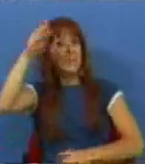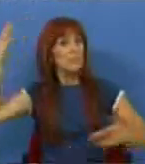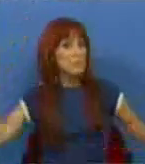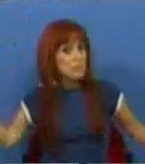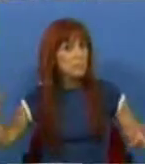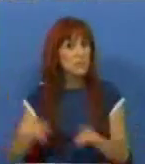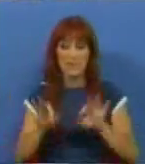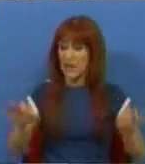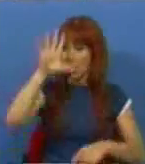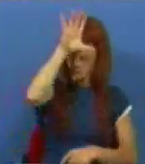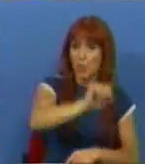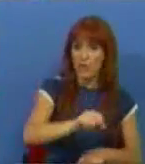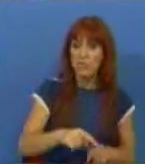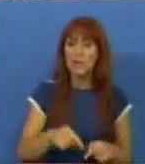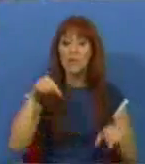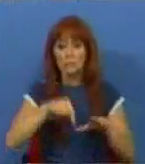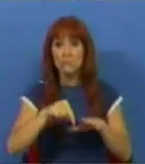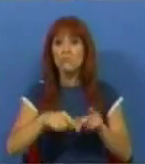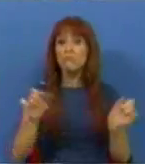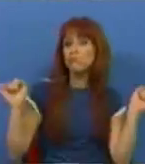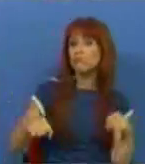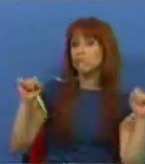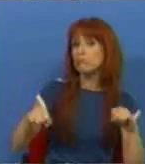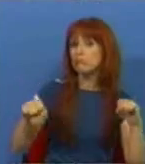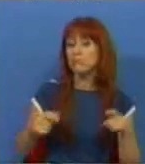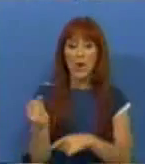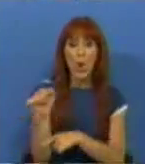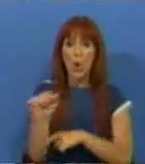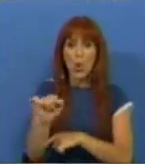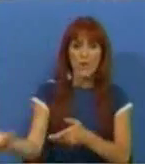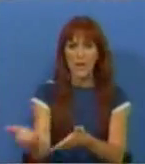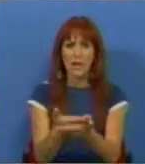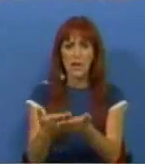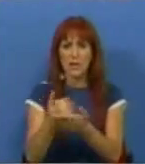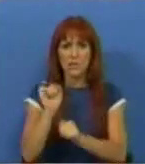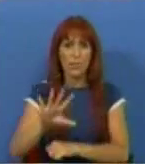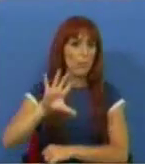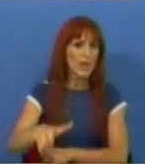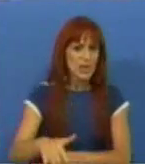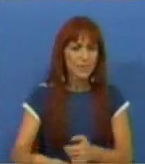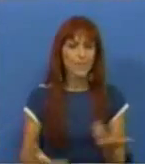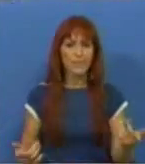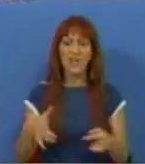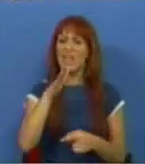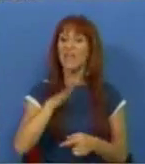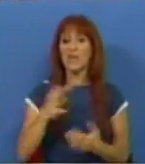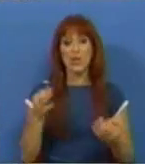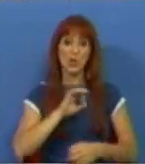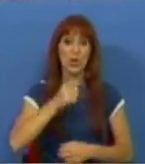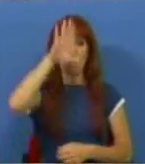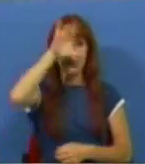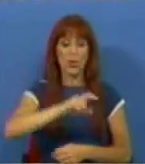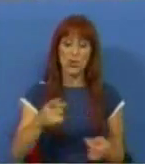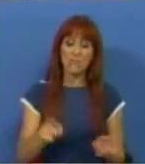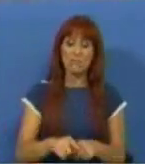República, como o Governo, estiveram de acordo contra a economia do país. Diz-nos, aliás, Sr.